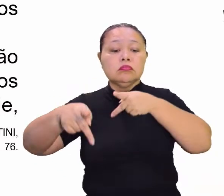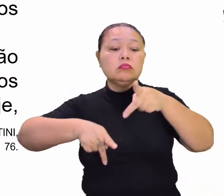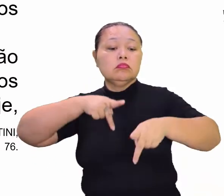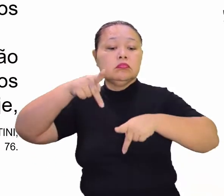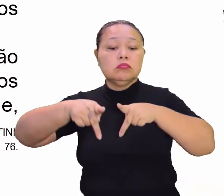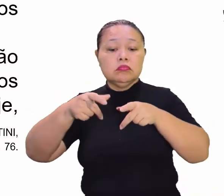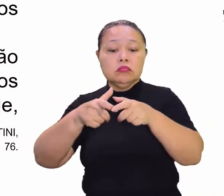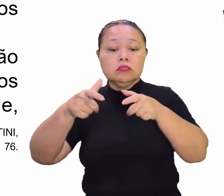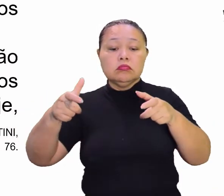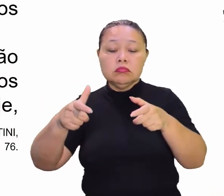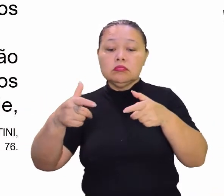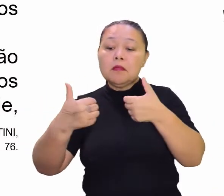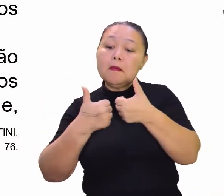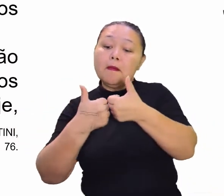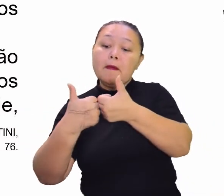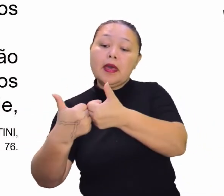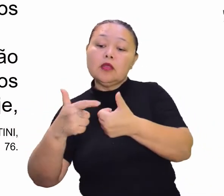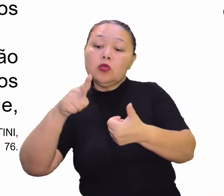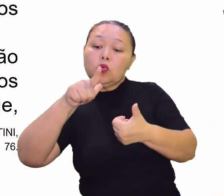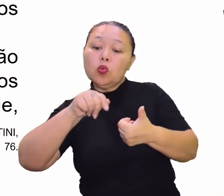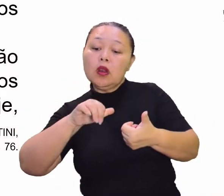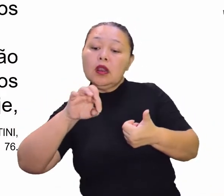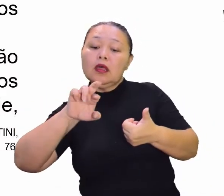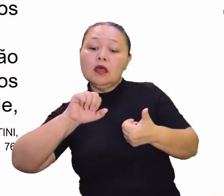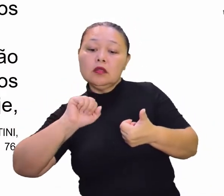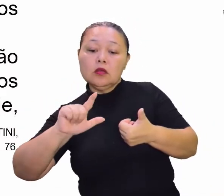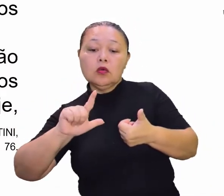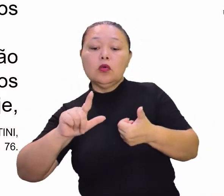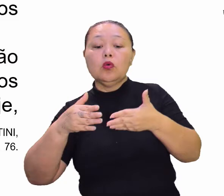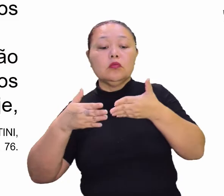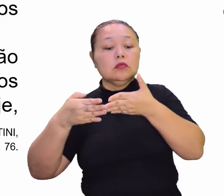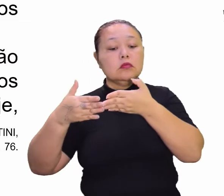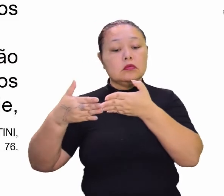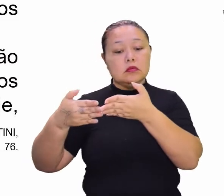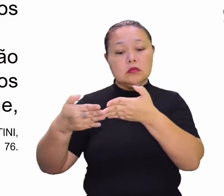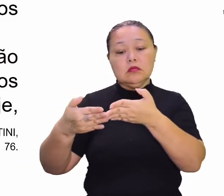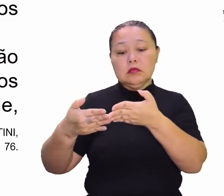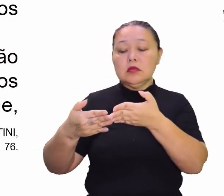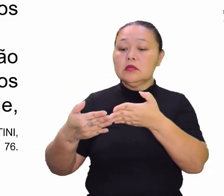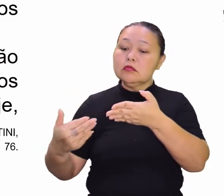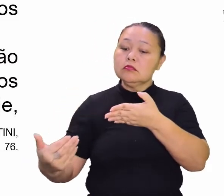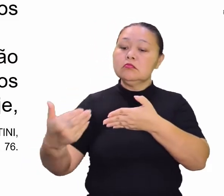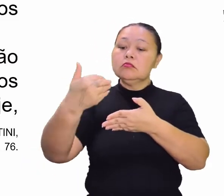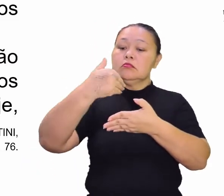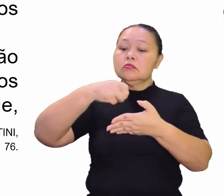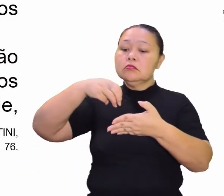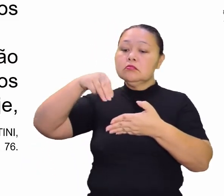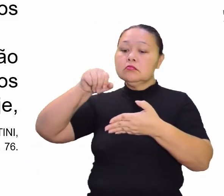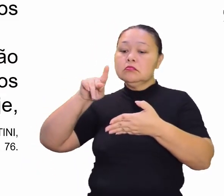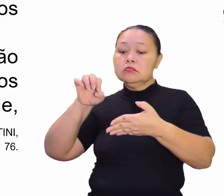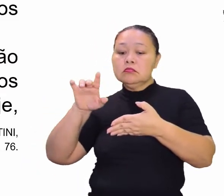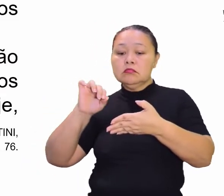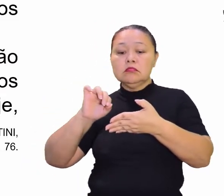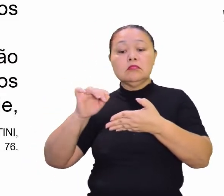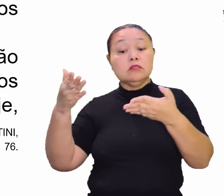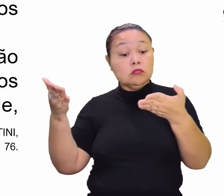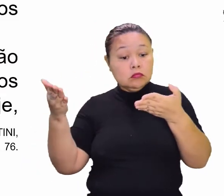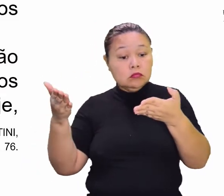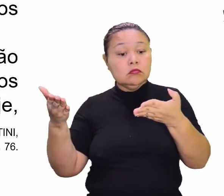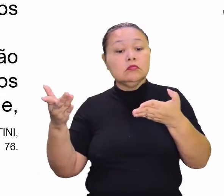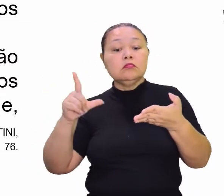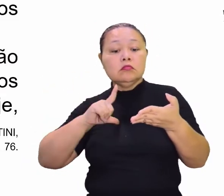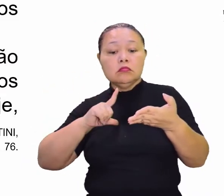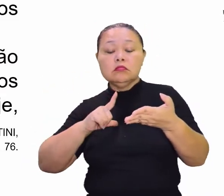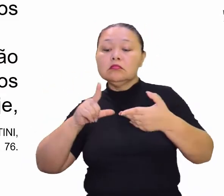população predominantemente perto do litoral e dos portos, que davam acesso às metrópoles e que hoje